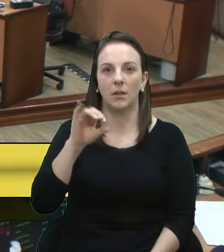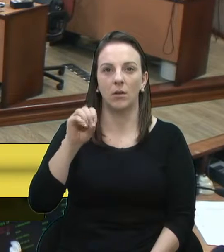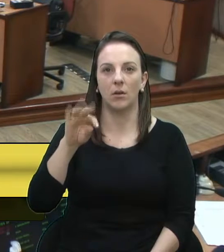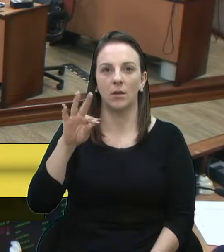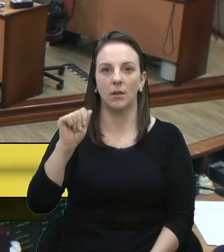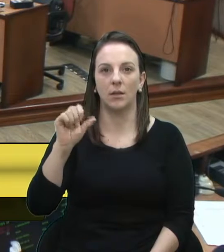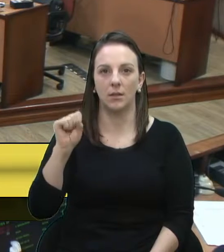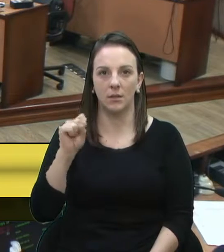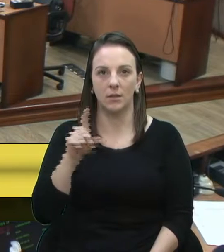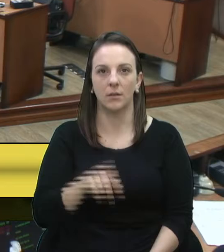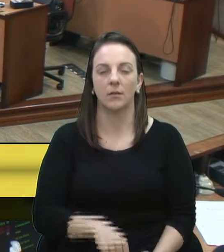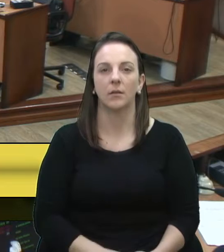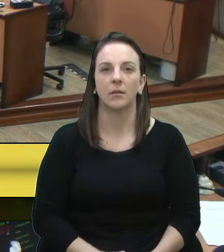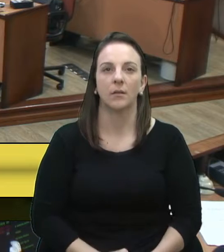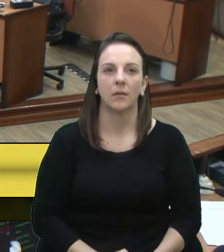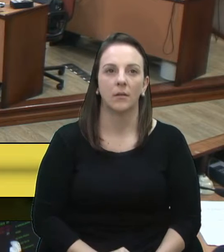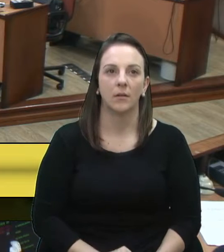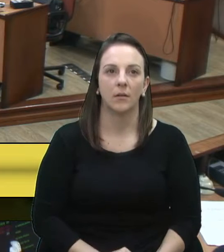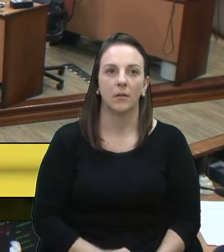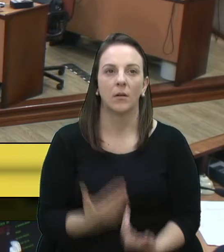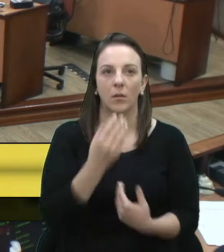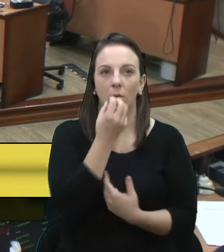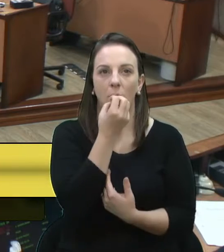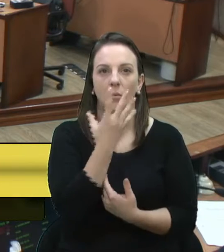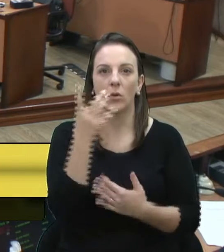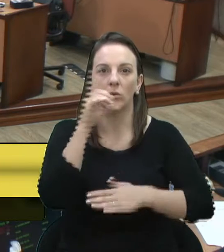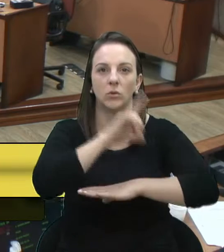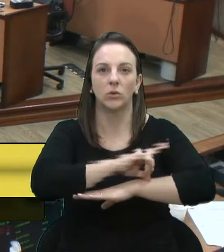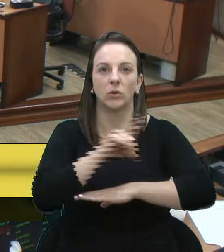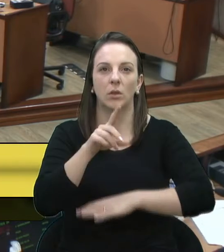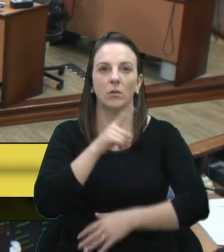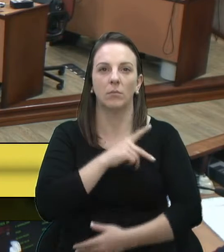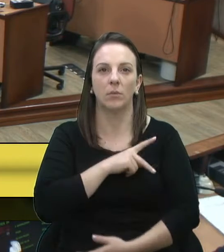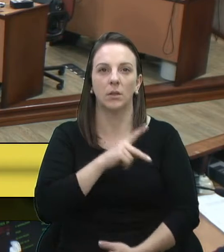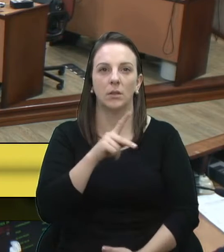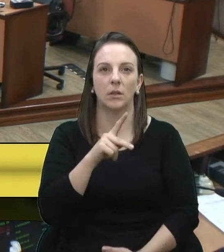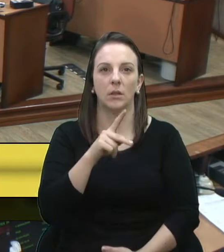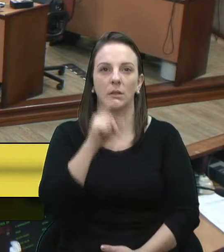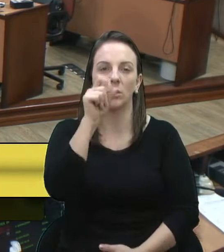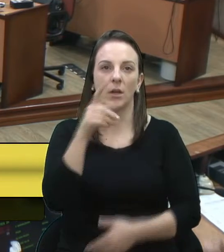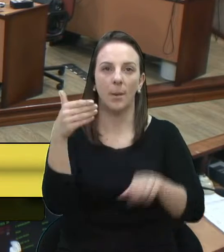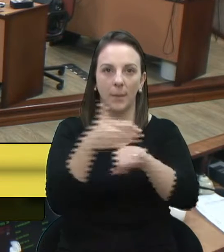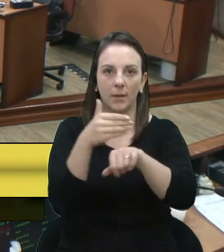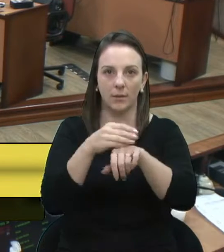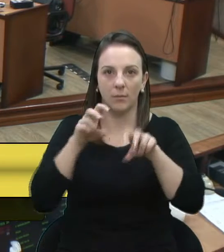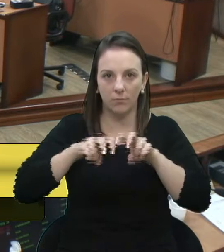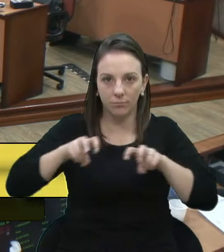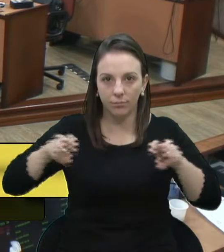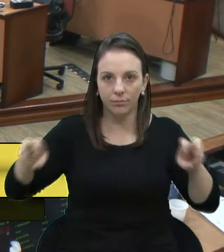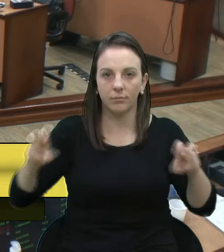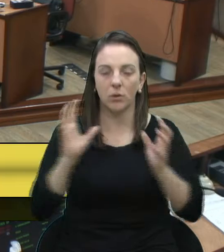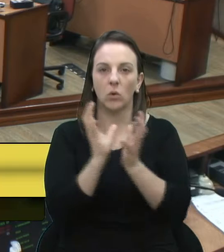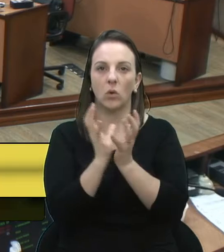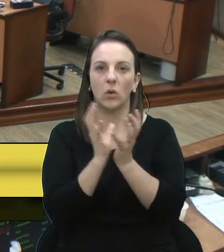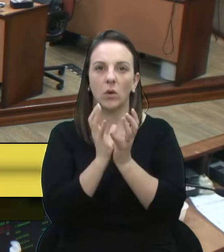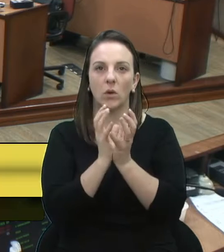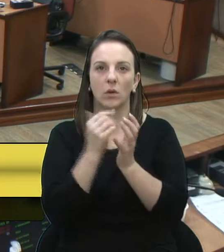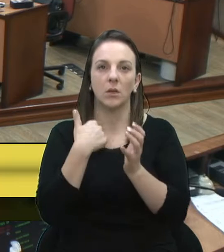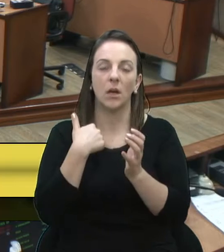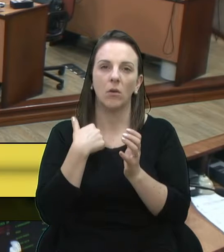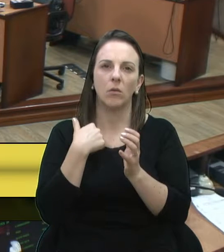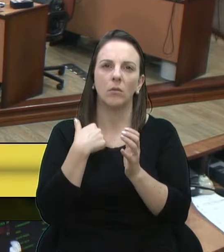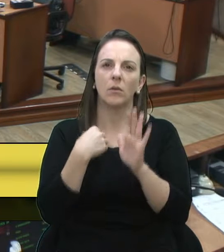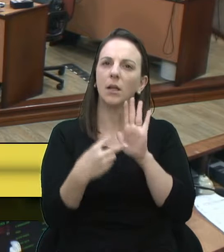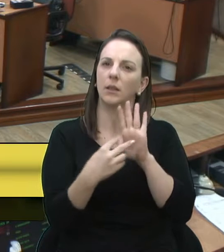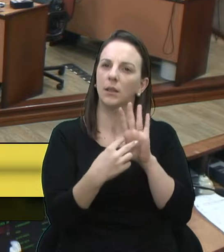palavra. Bom dia, senhor presidente, membros da mesa, nobres colegas. Escutei